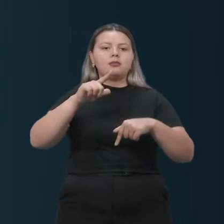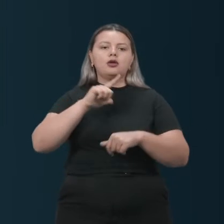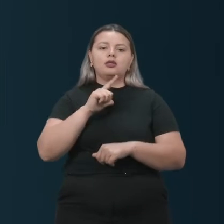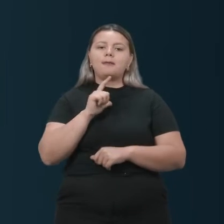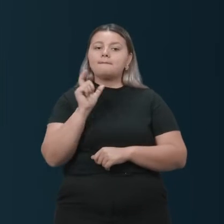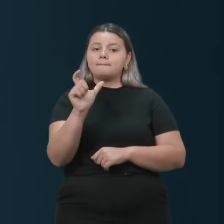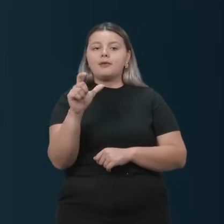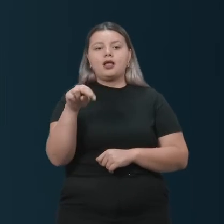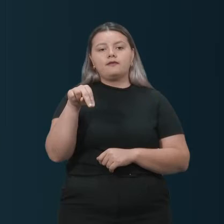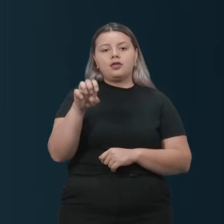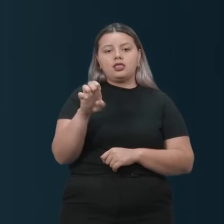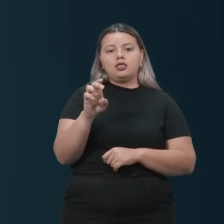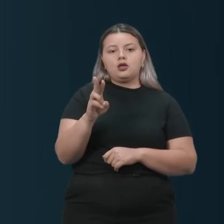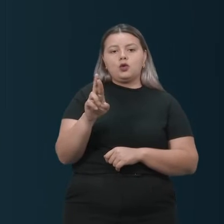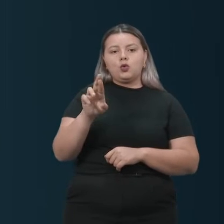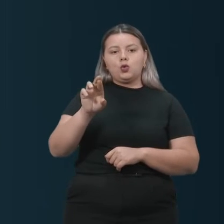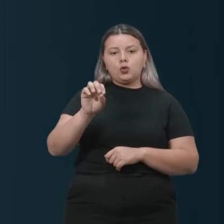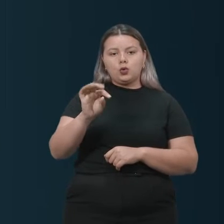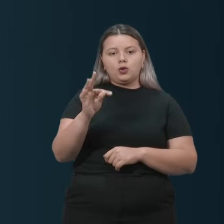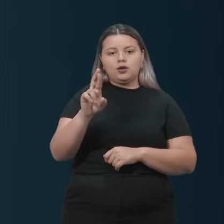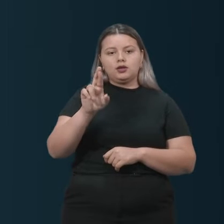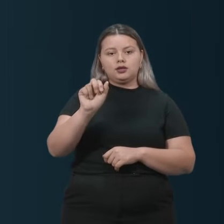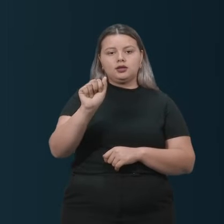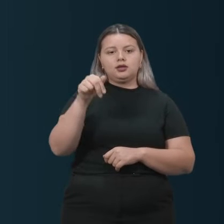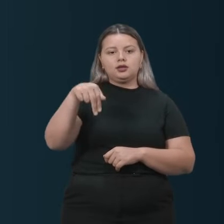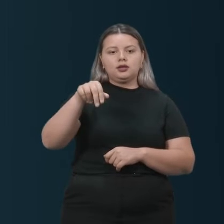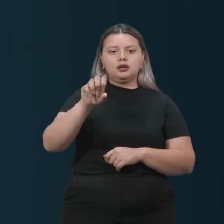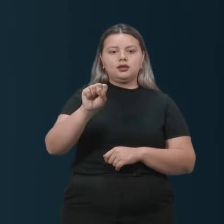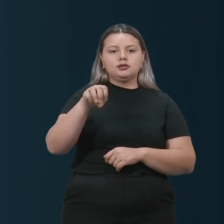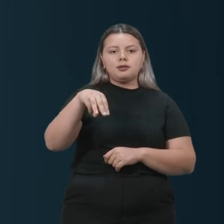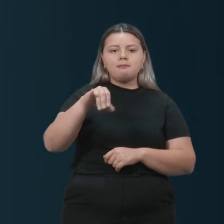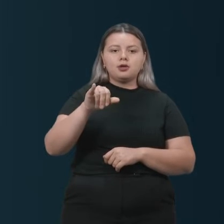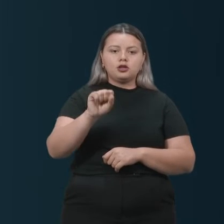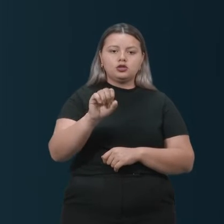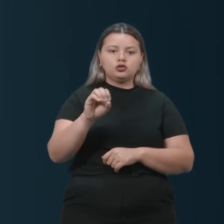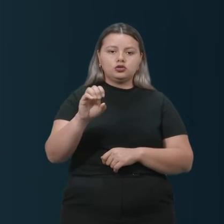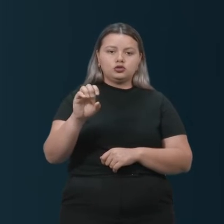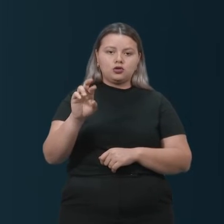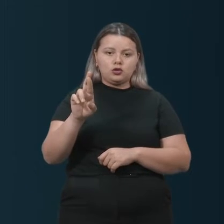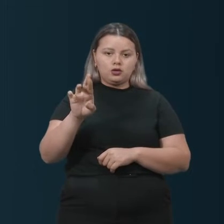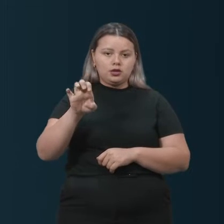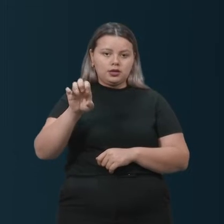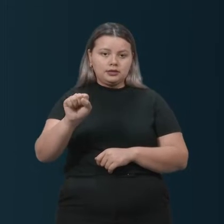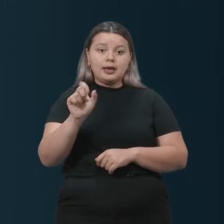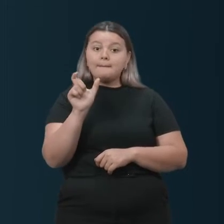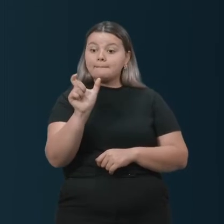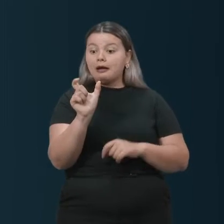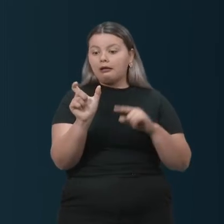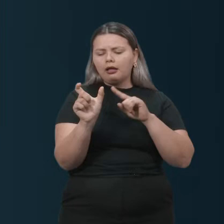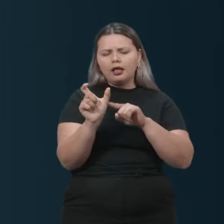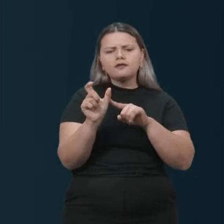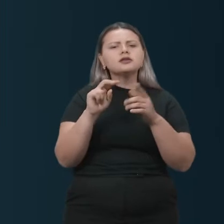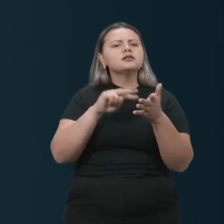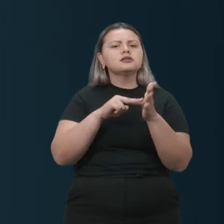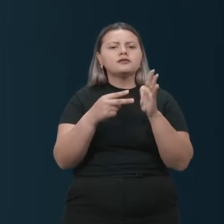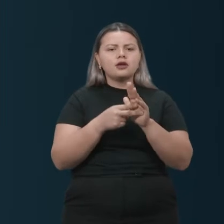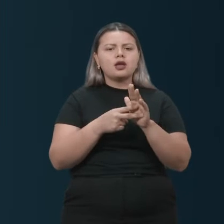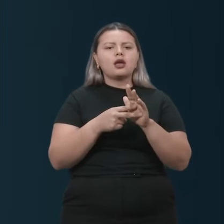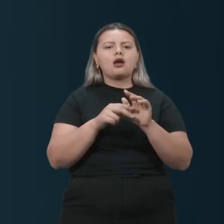de neurotransmissores. Neurotransmissores, se nós formos avaliar a palavra,